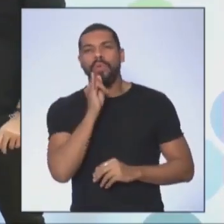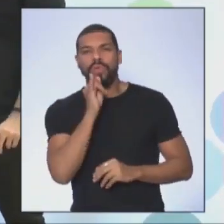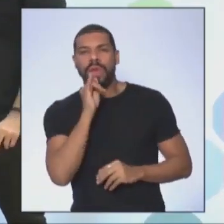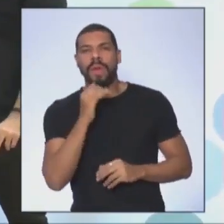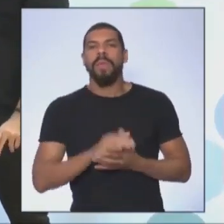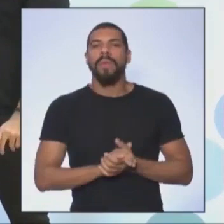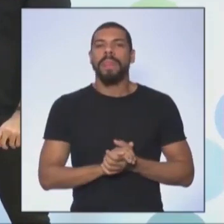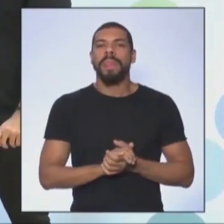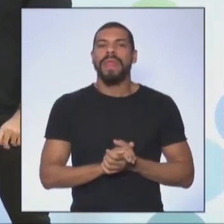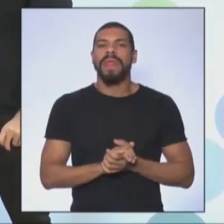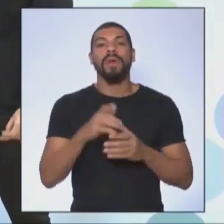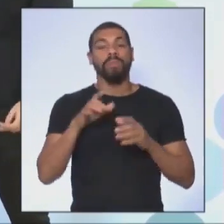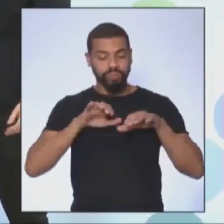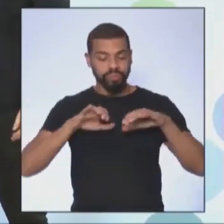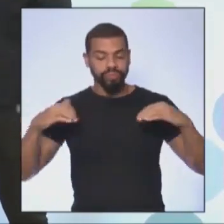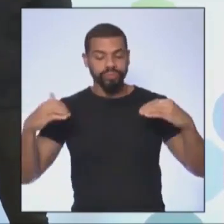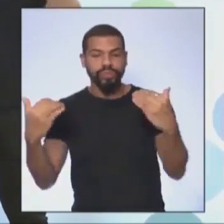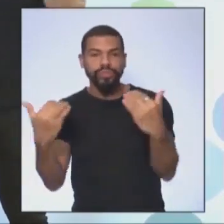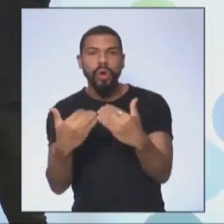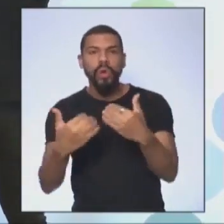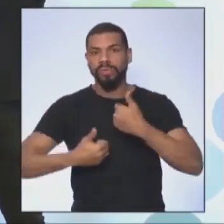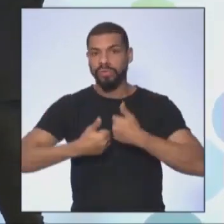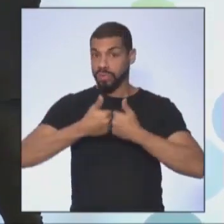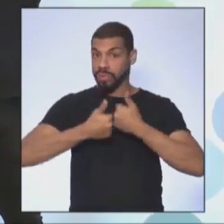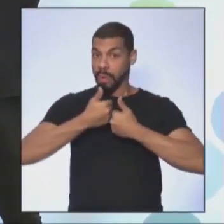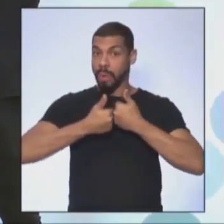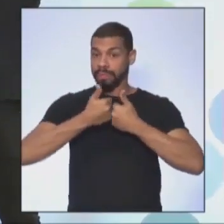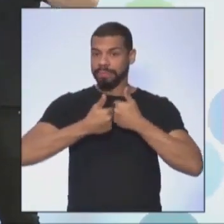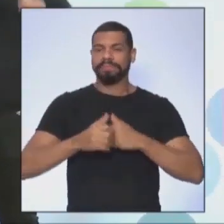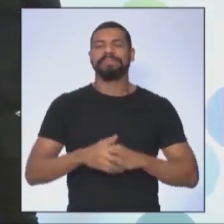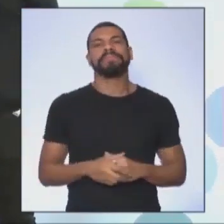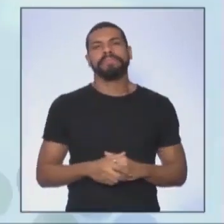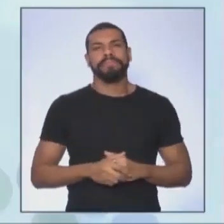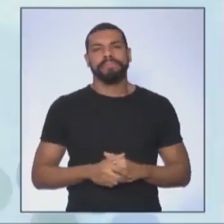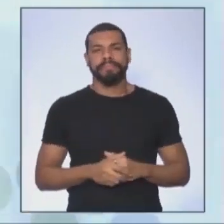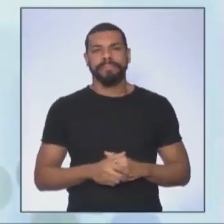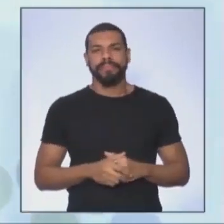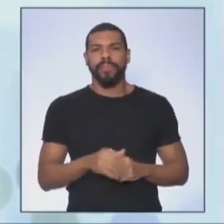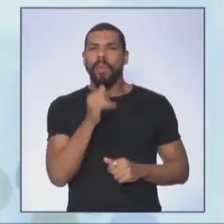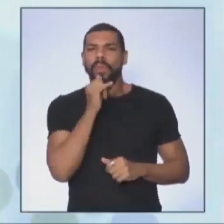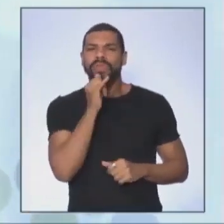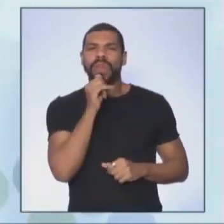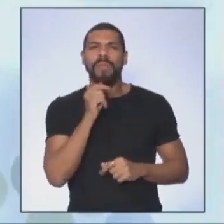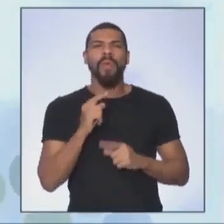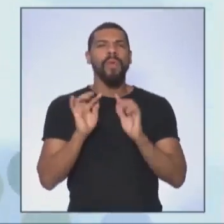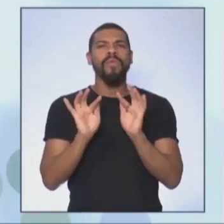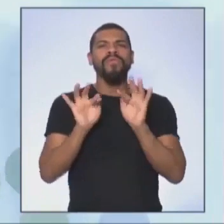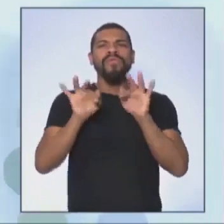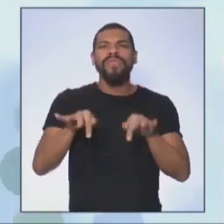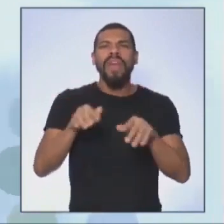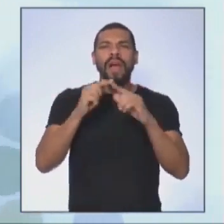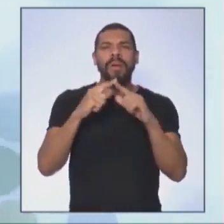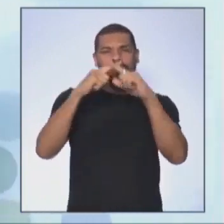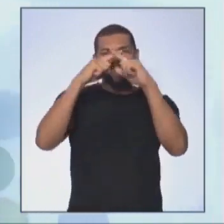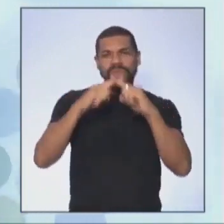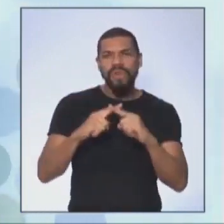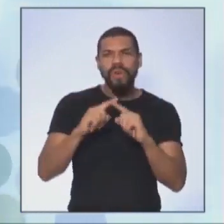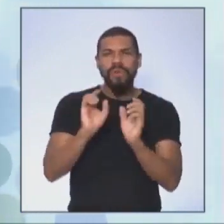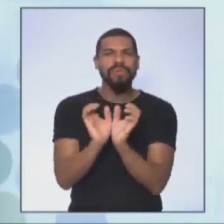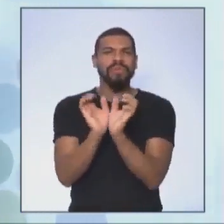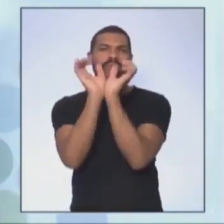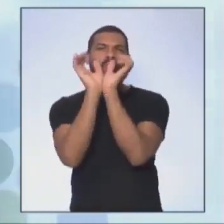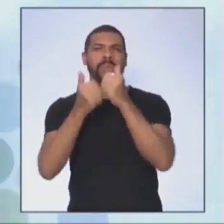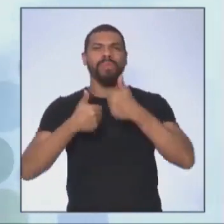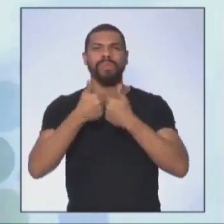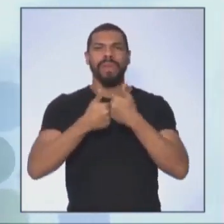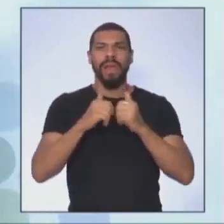estádio de futebol, então vou dar um outro exemplo sobre estádio de futebol. Bom, você, final da Copa do Mundo, imagina a vibração que vai ser aquele estádio.